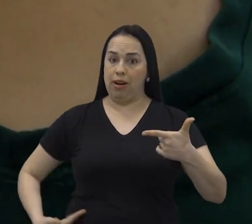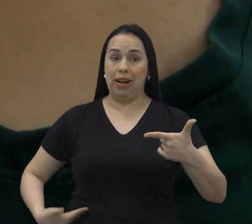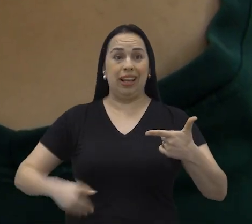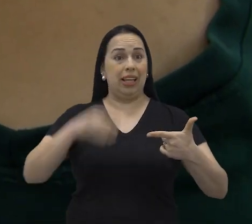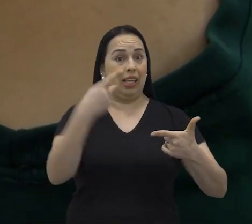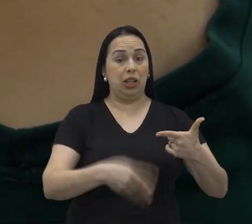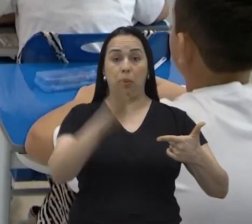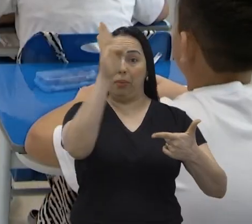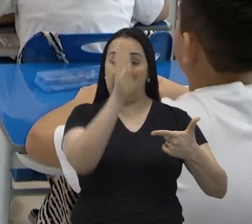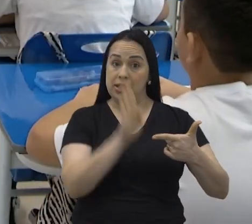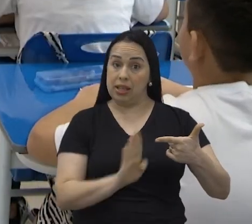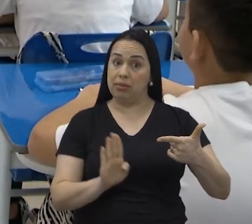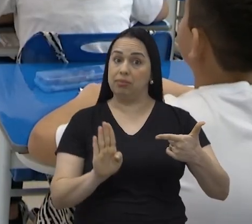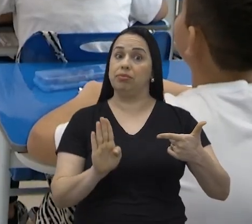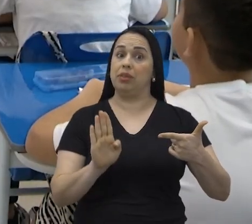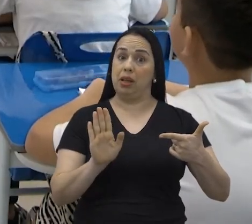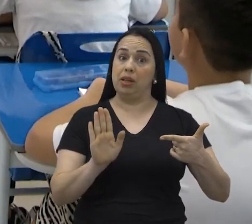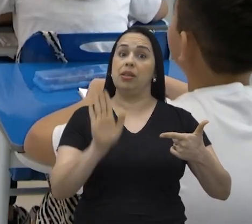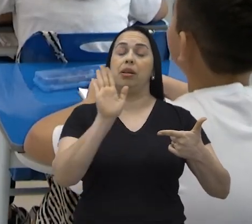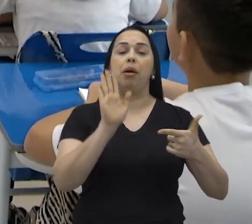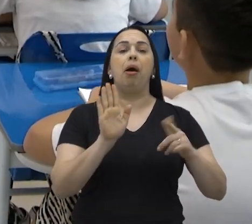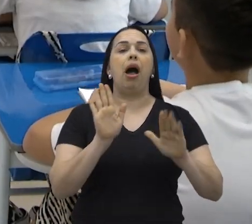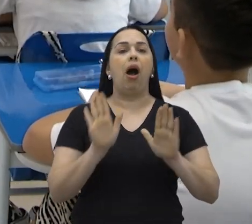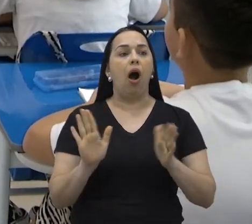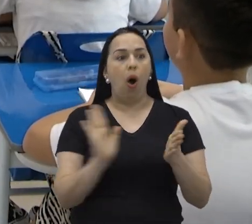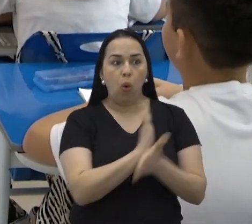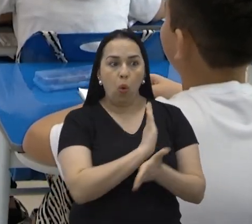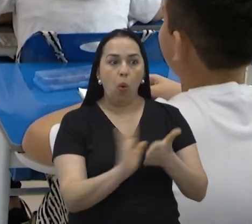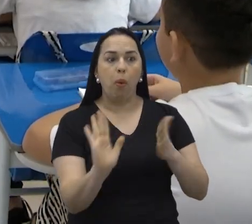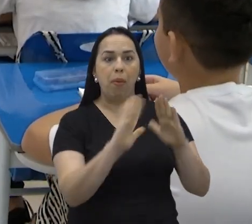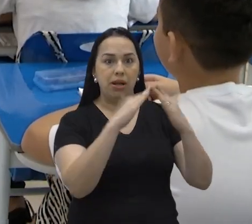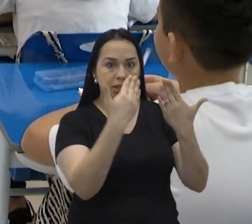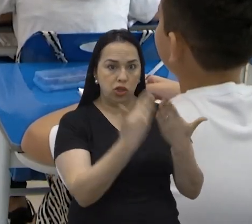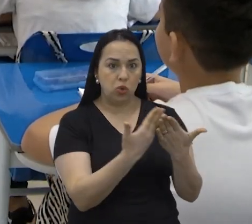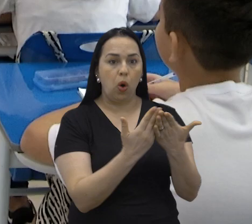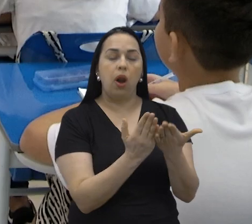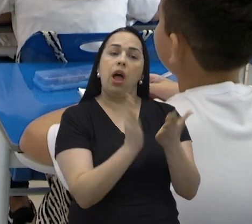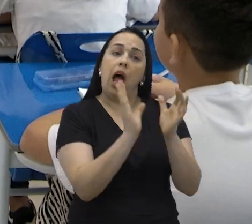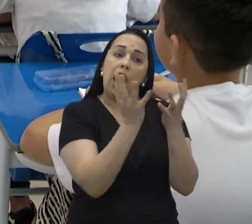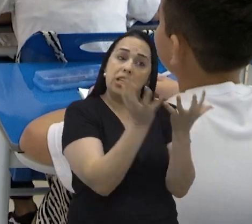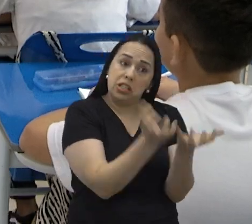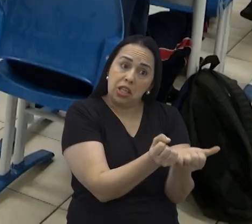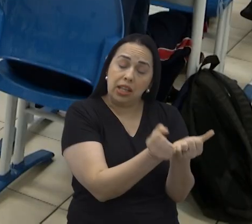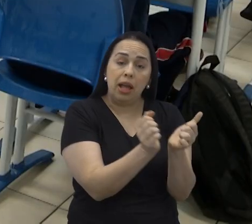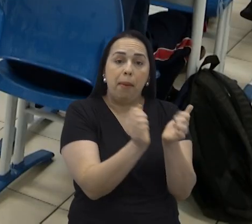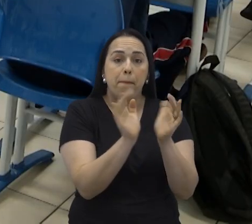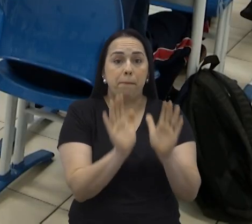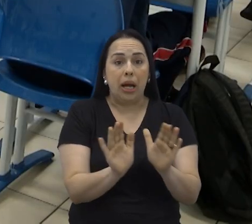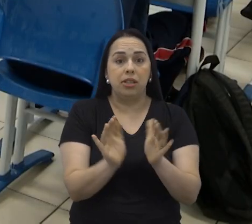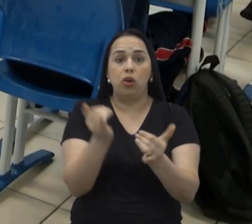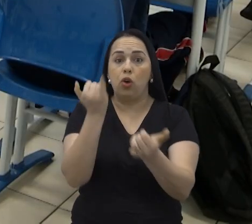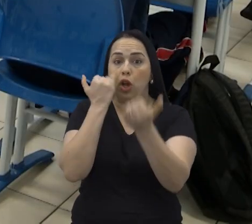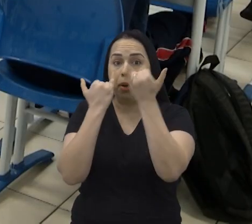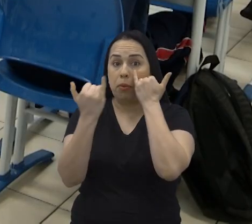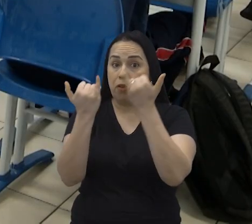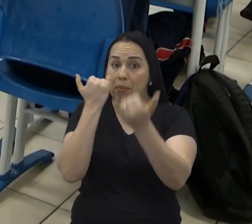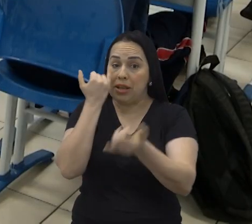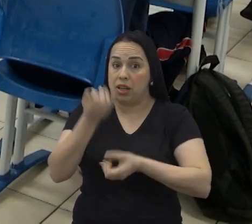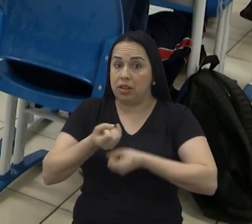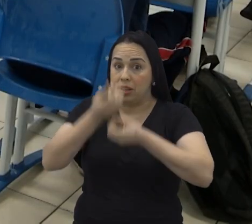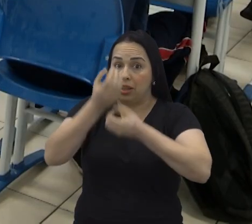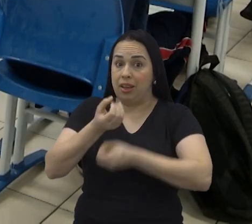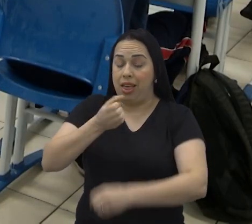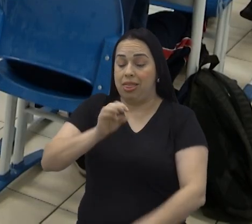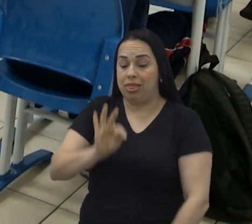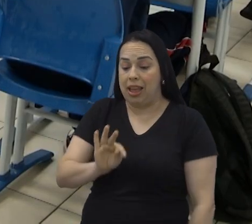todo o Brasil. E a prática é comum, embora várias escolas sejam flexíveis. Uma informação